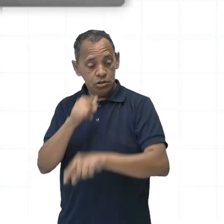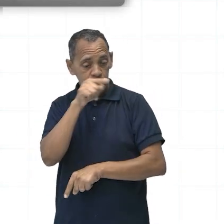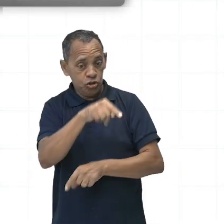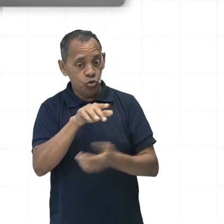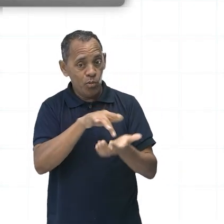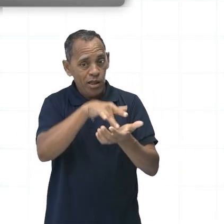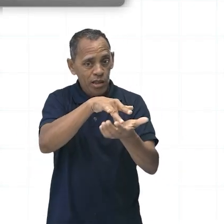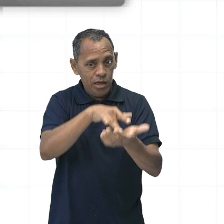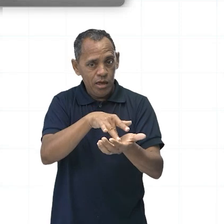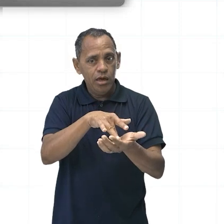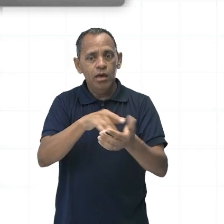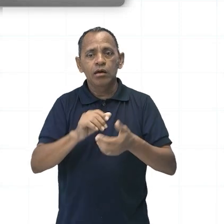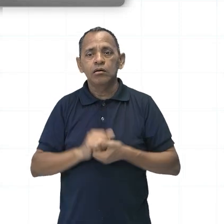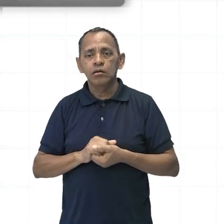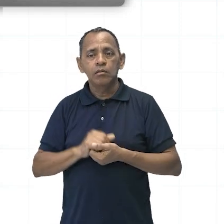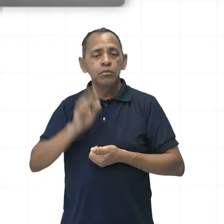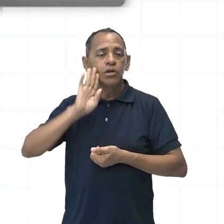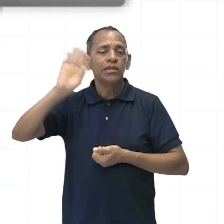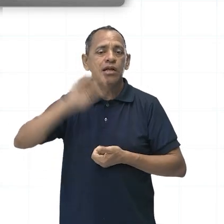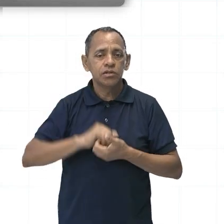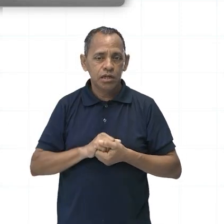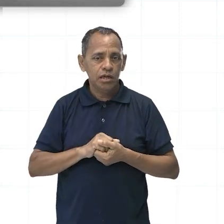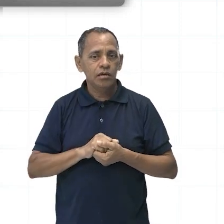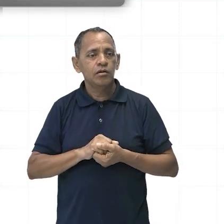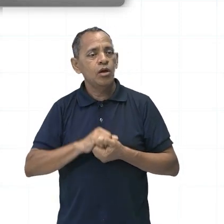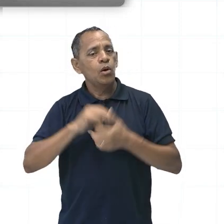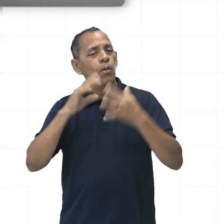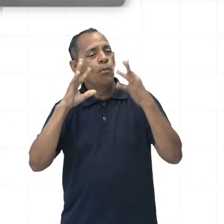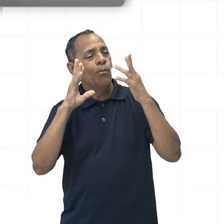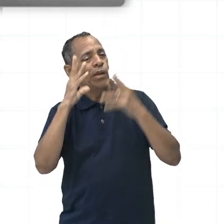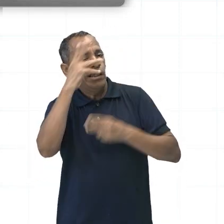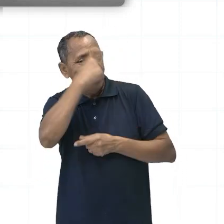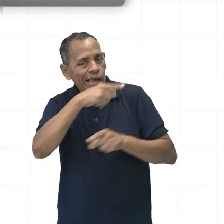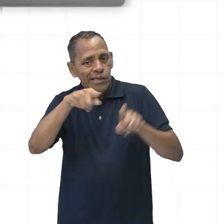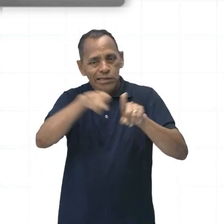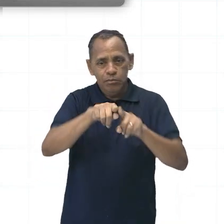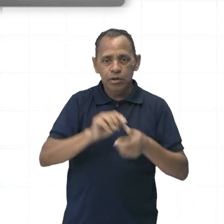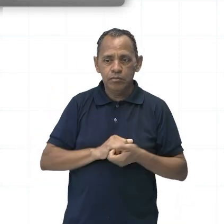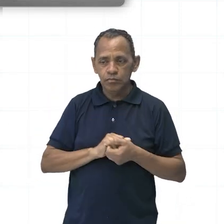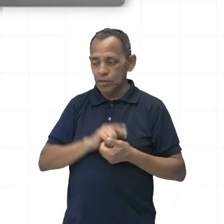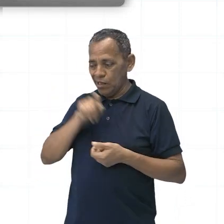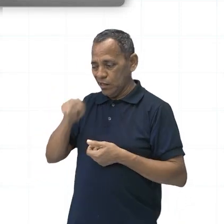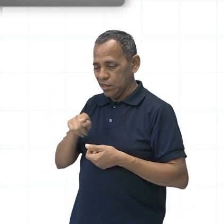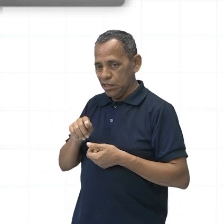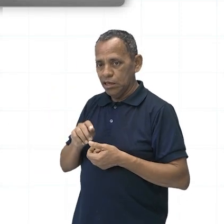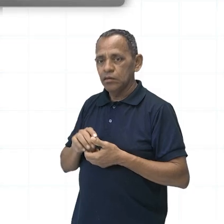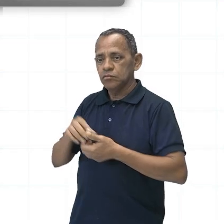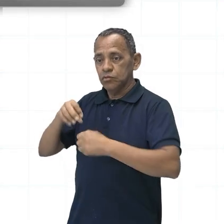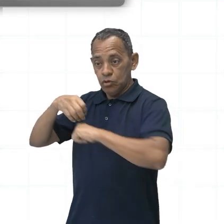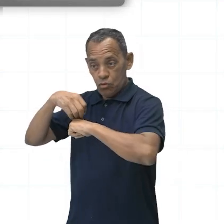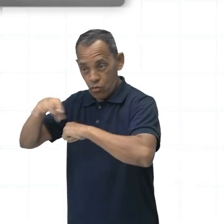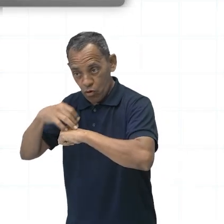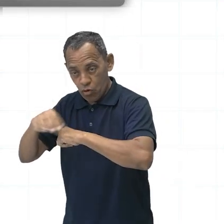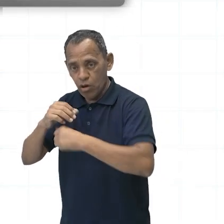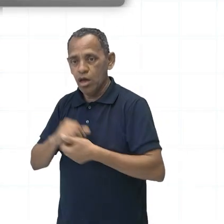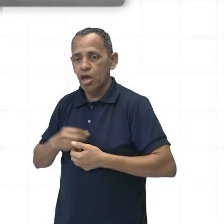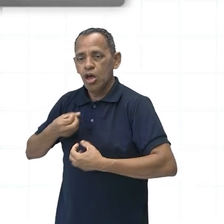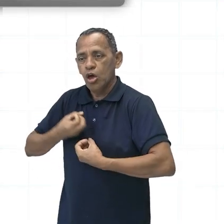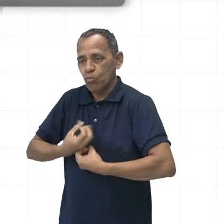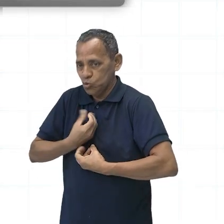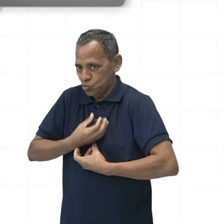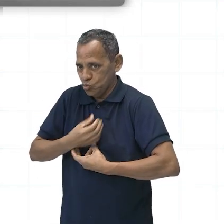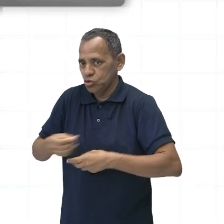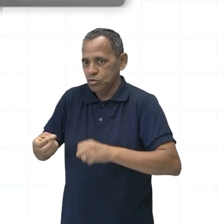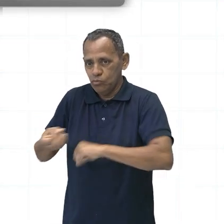do solo. Expressão emocional. O foco está em transmitir emoções profundas e autênticas,